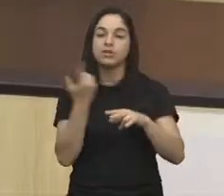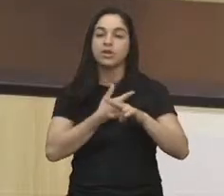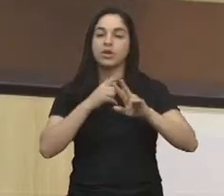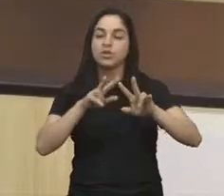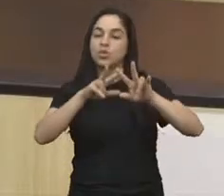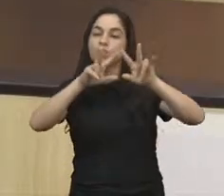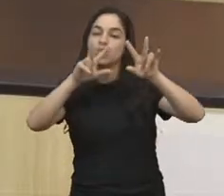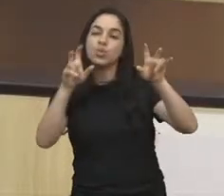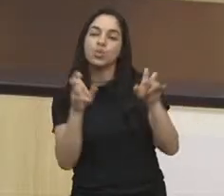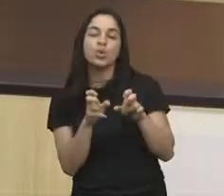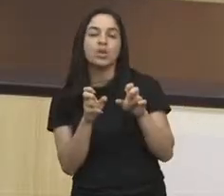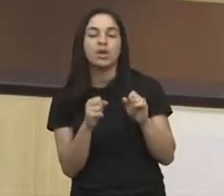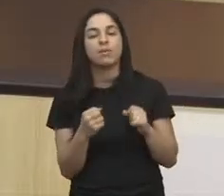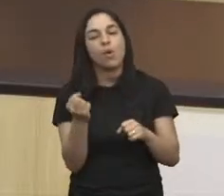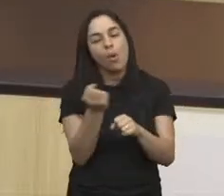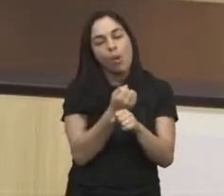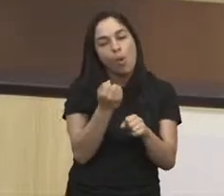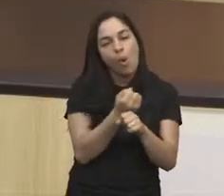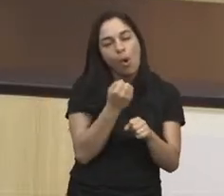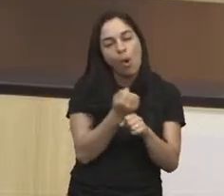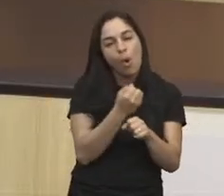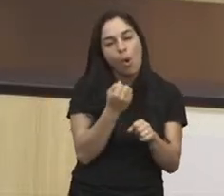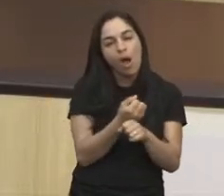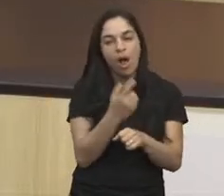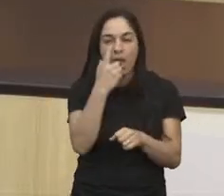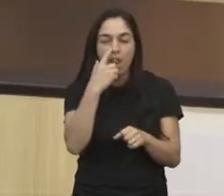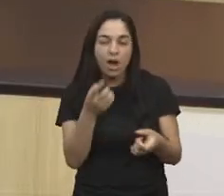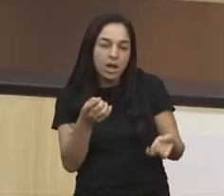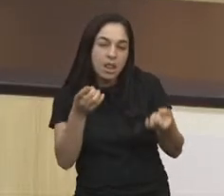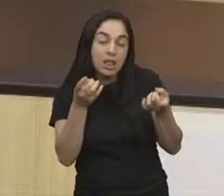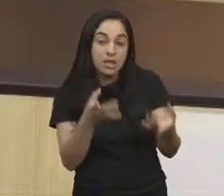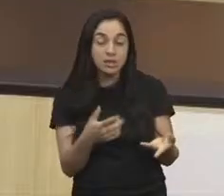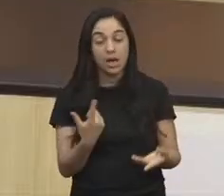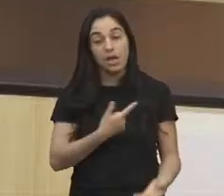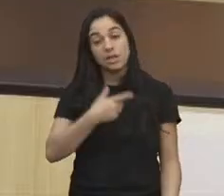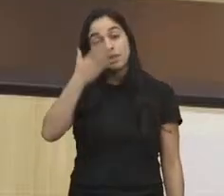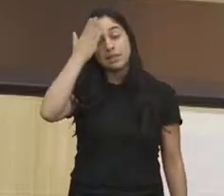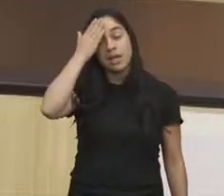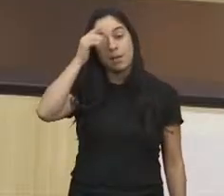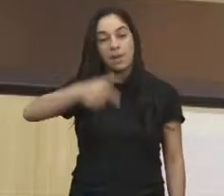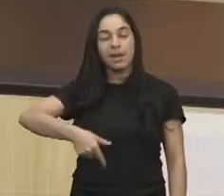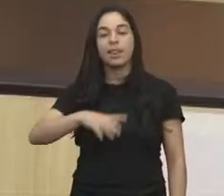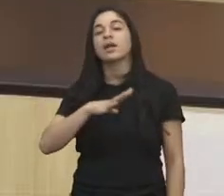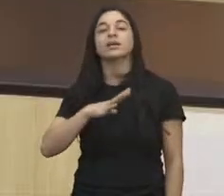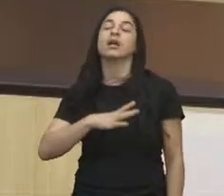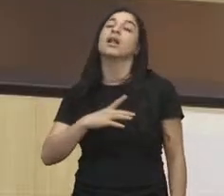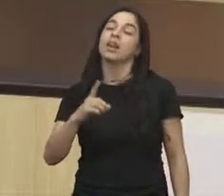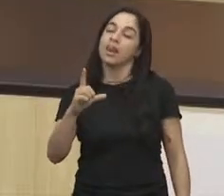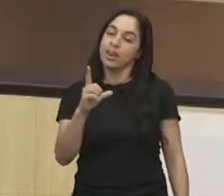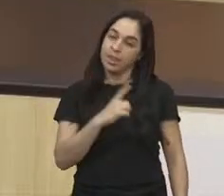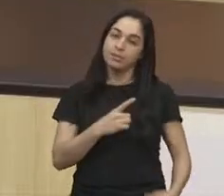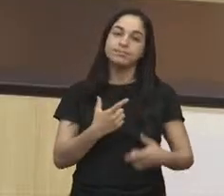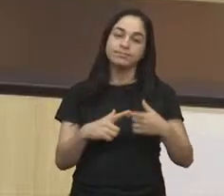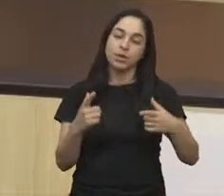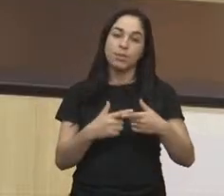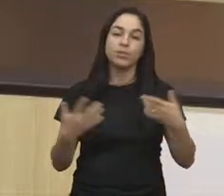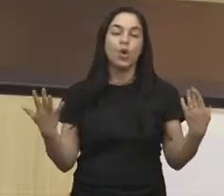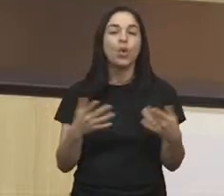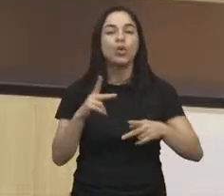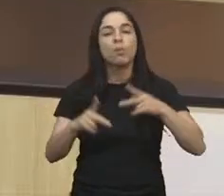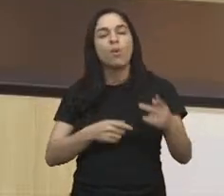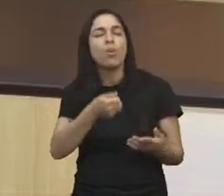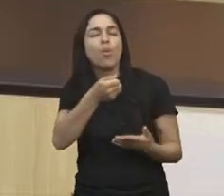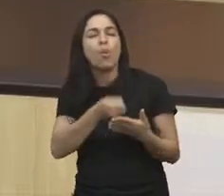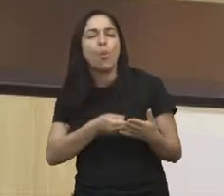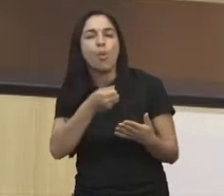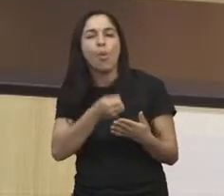cidade. Nós sabemos que aqui na nossa cidade nós temos essa dificuldade. Hoje a população nos cobra